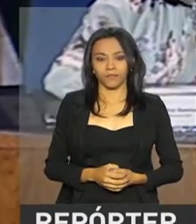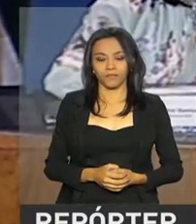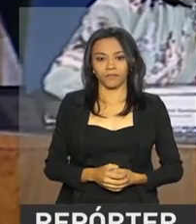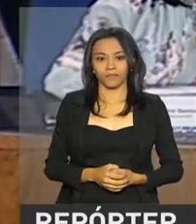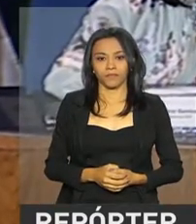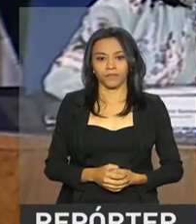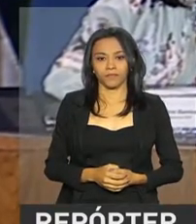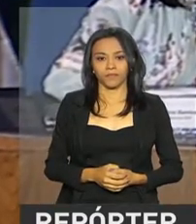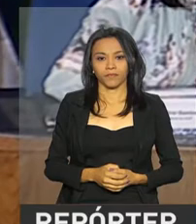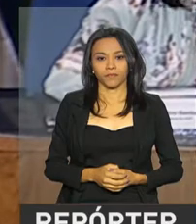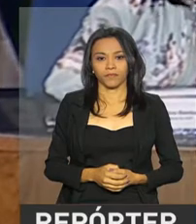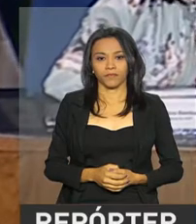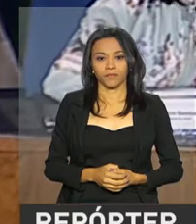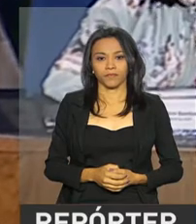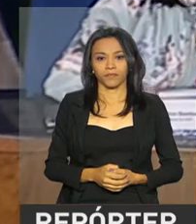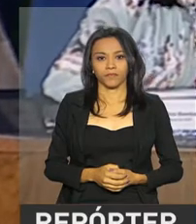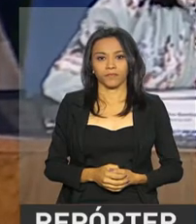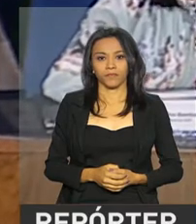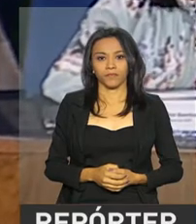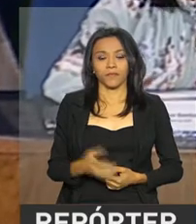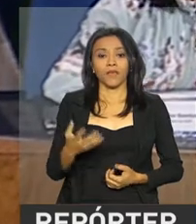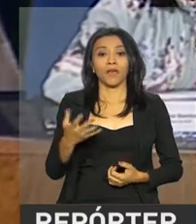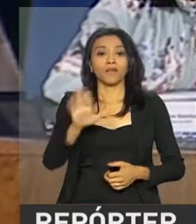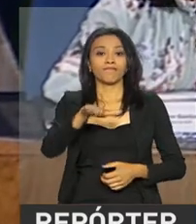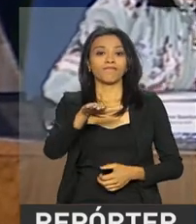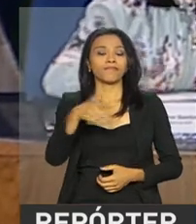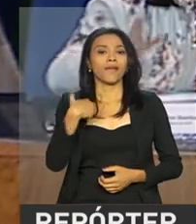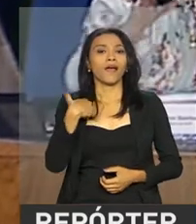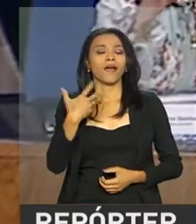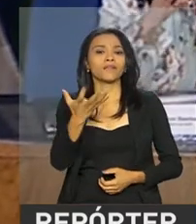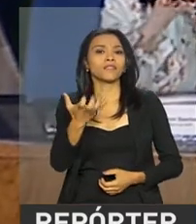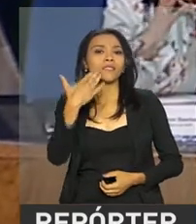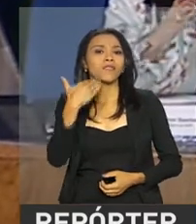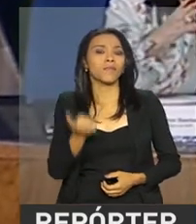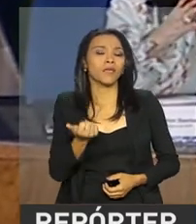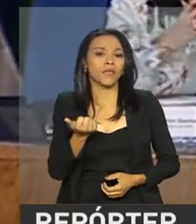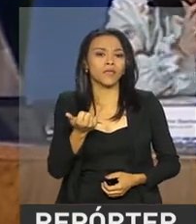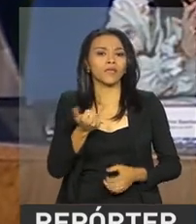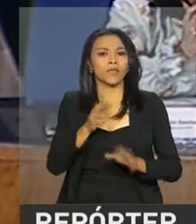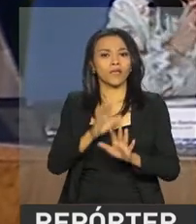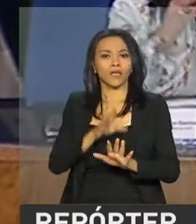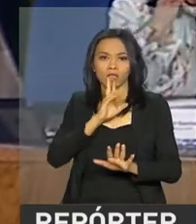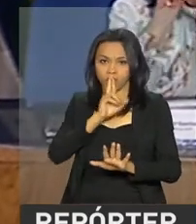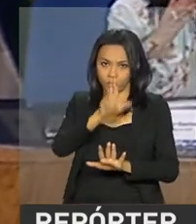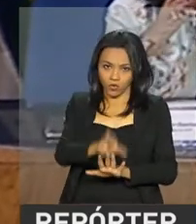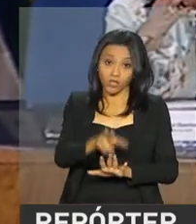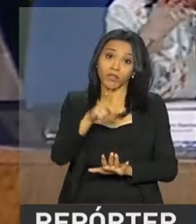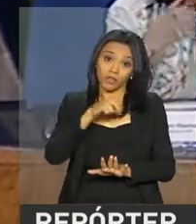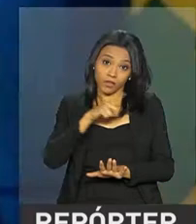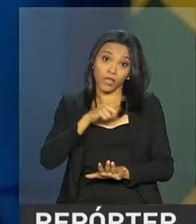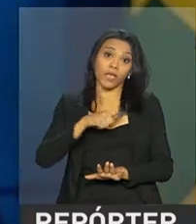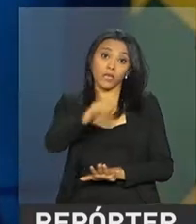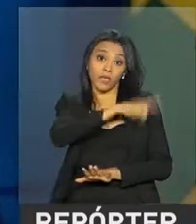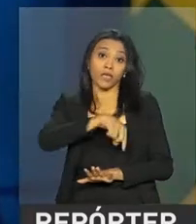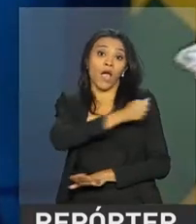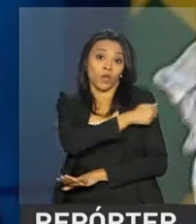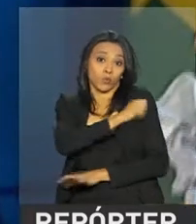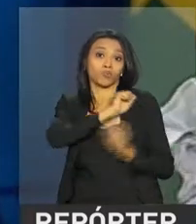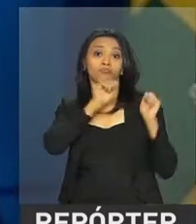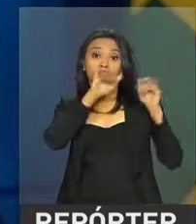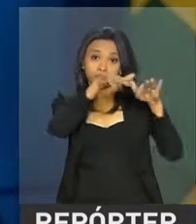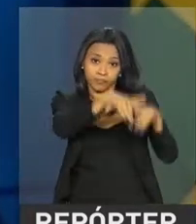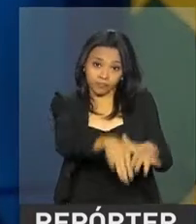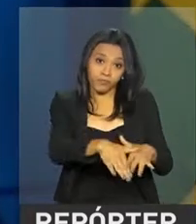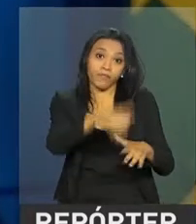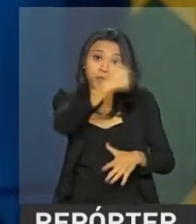quando vocês divulgam os dados, por exemplo, dos outros anos, vocês têm também a situação entre o primeiro e o segundo dia? É porque a gente queria saber... Não, são situações diferentes. Eu tenho alunos que vão no primeiro dia e alunos que foram no